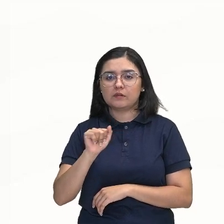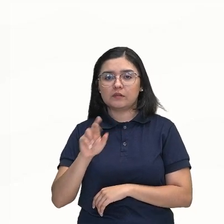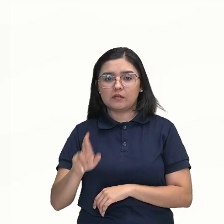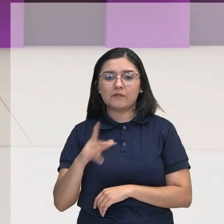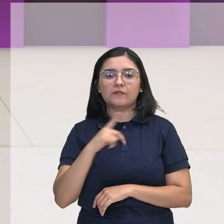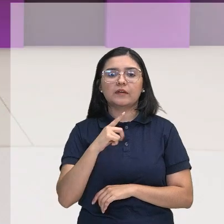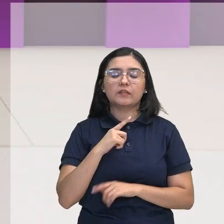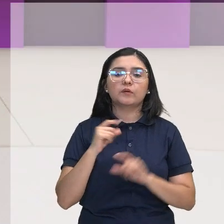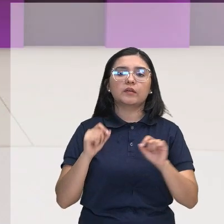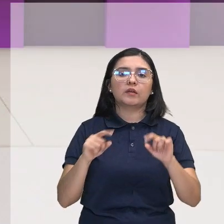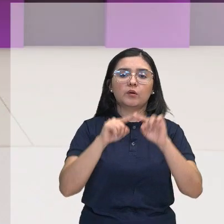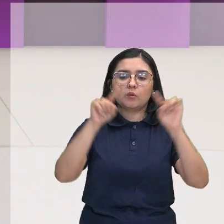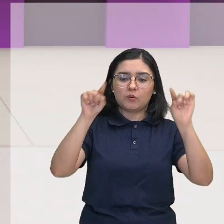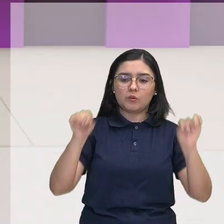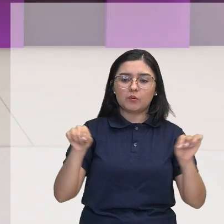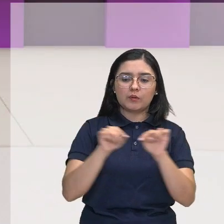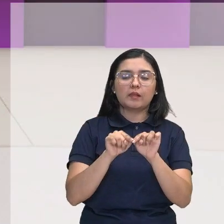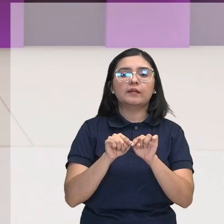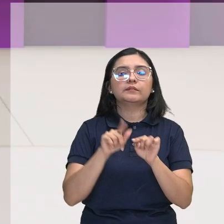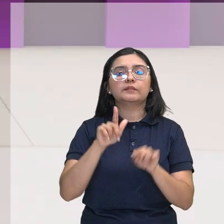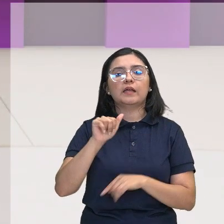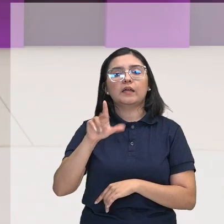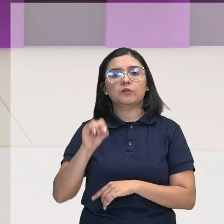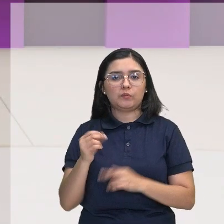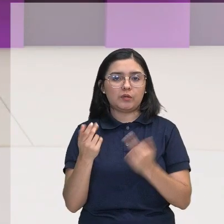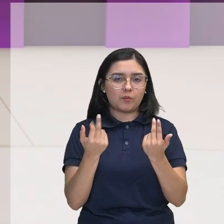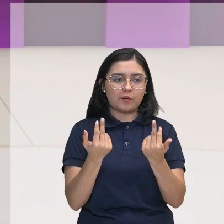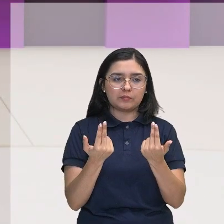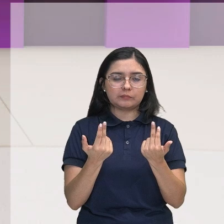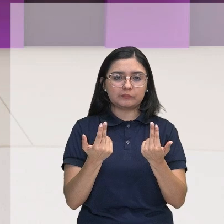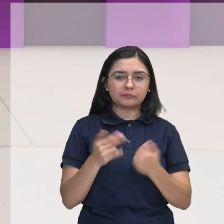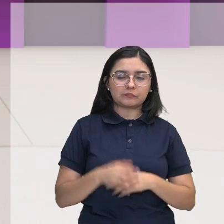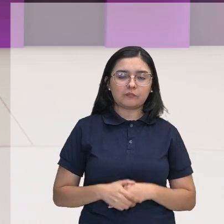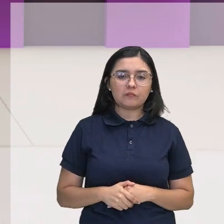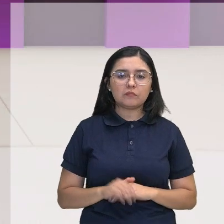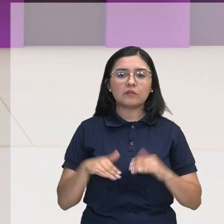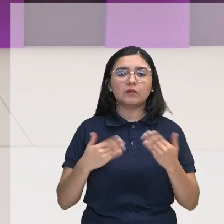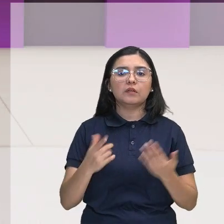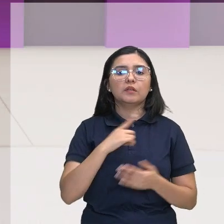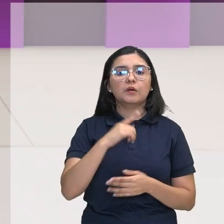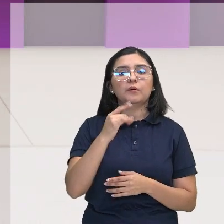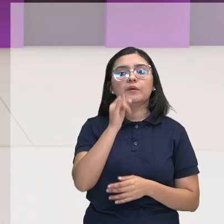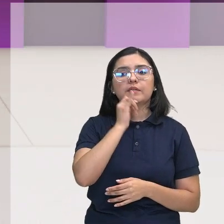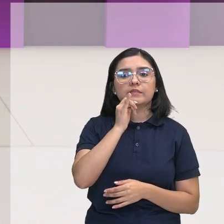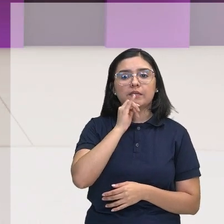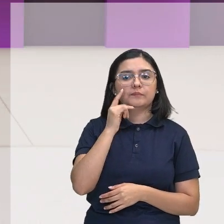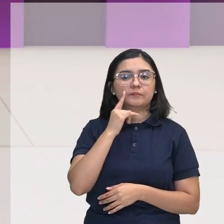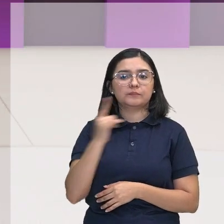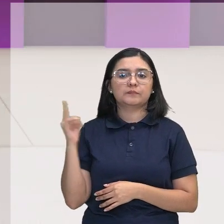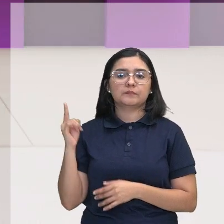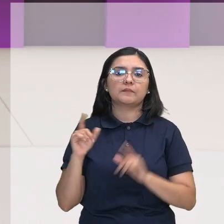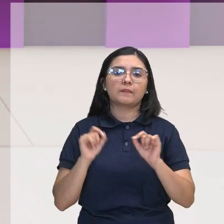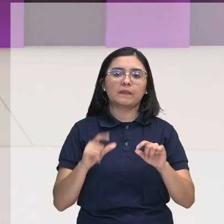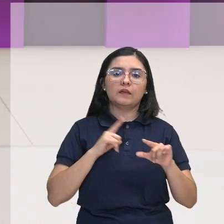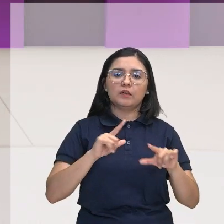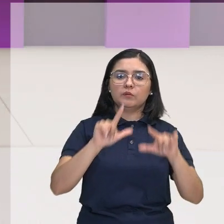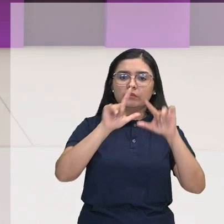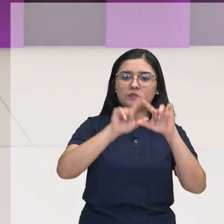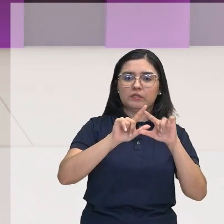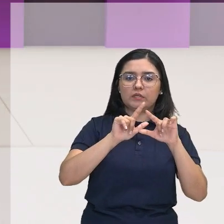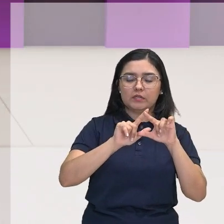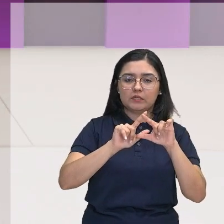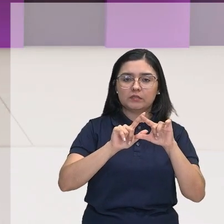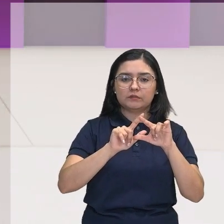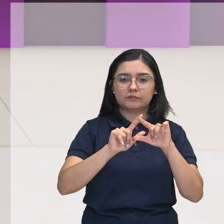todos os seus lados de mesma medida. Tudo bem? Então, temos aí o exemplo. Temos o triângulo, que é o